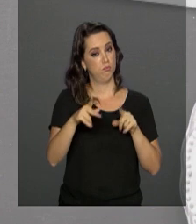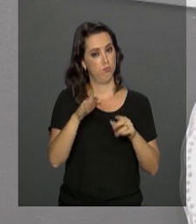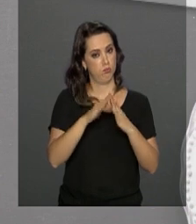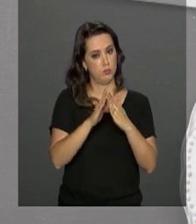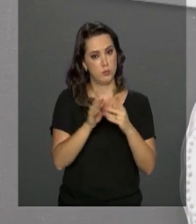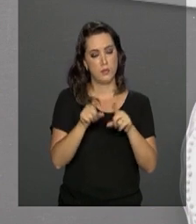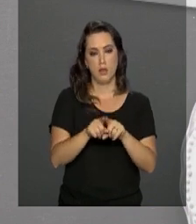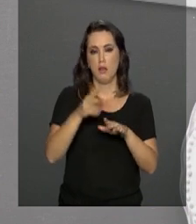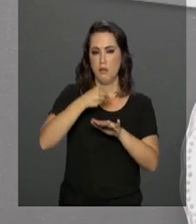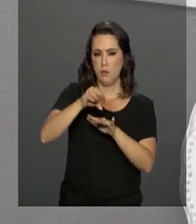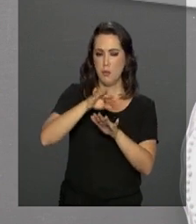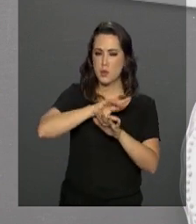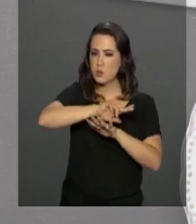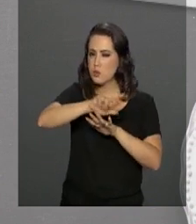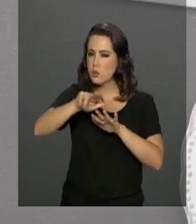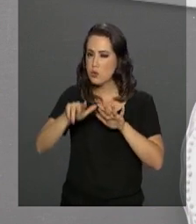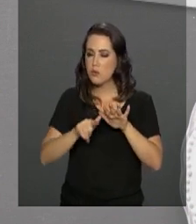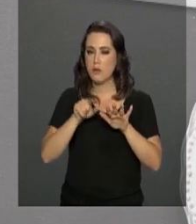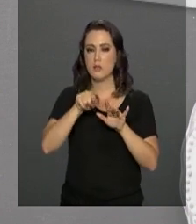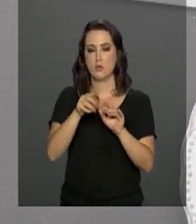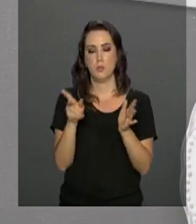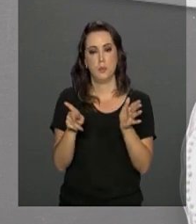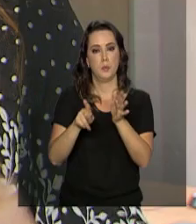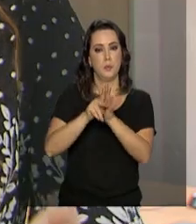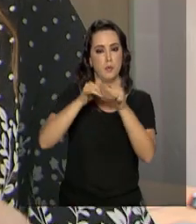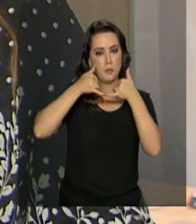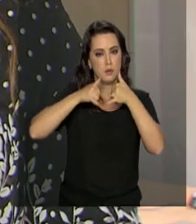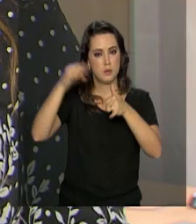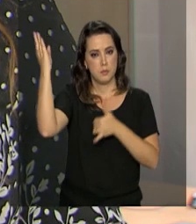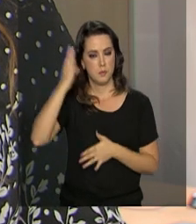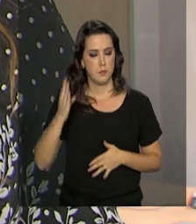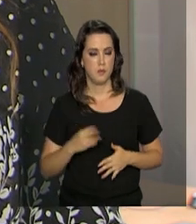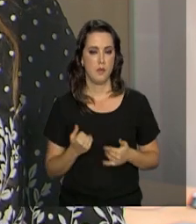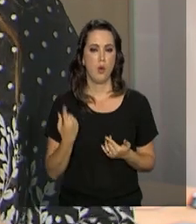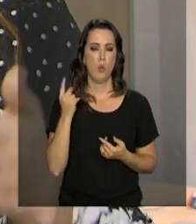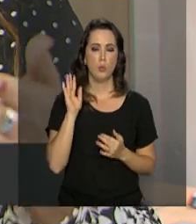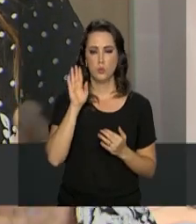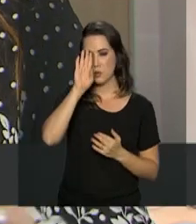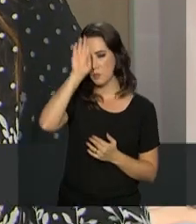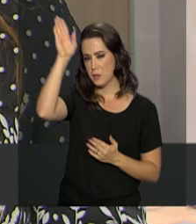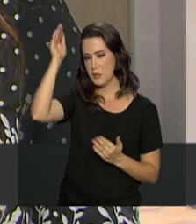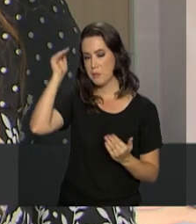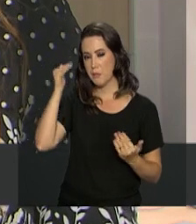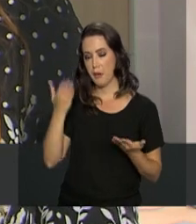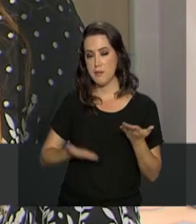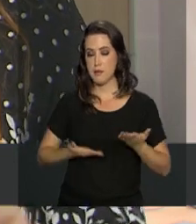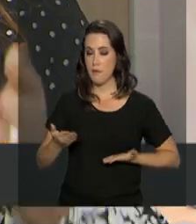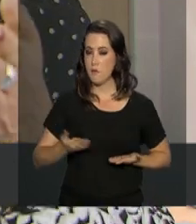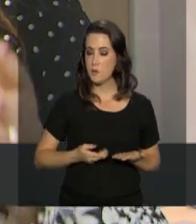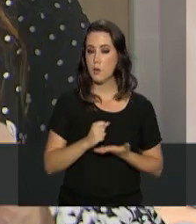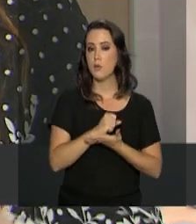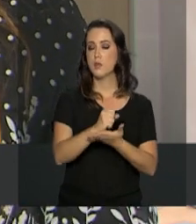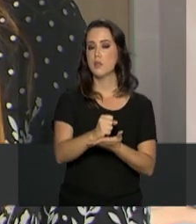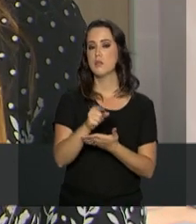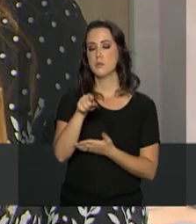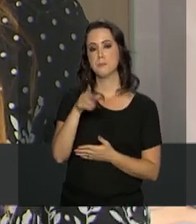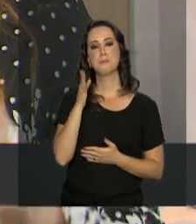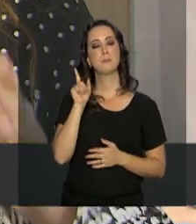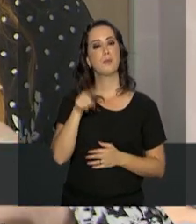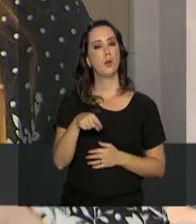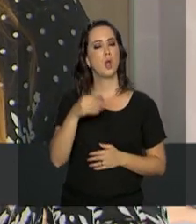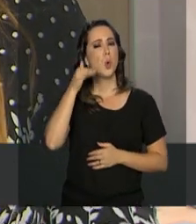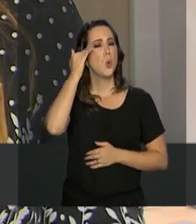informações gerais sobre o setor elétrico brasileiro um dos principais serviços oferecidos no aplicativo é o entenda sua